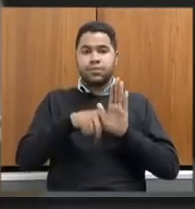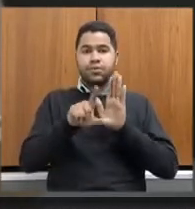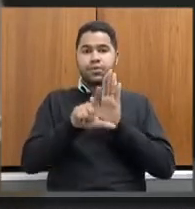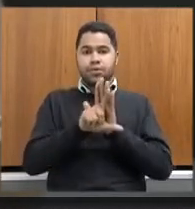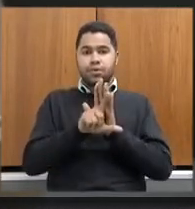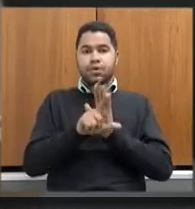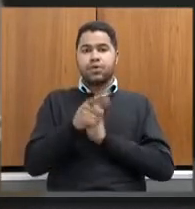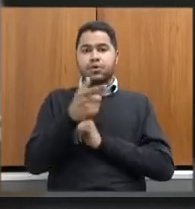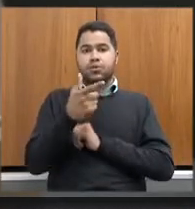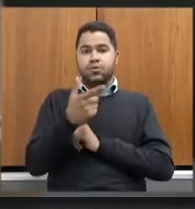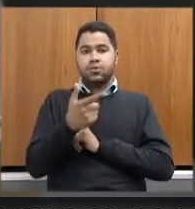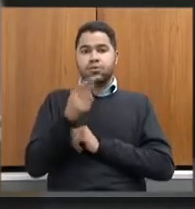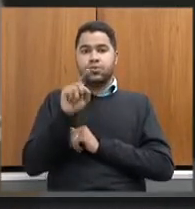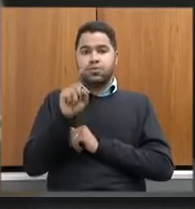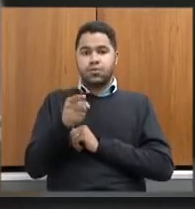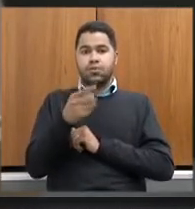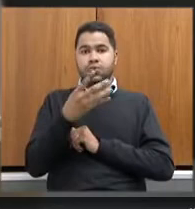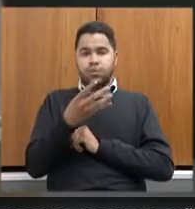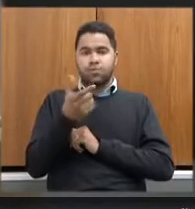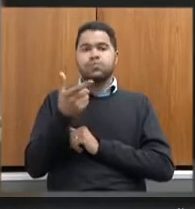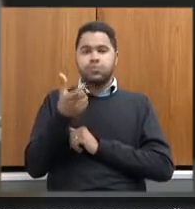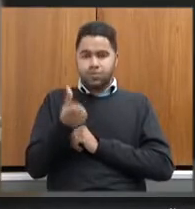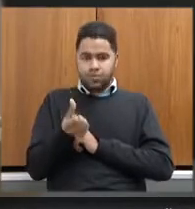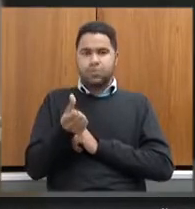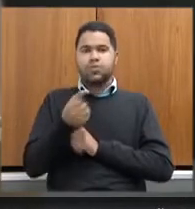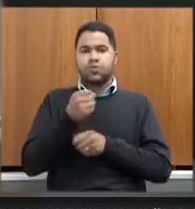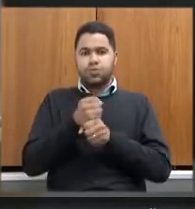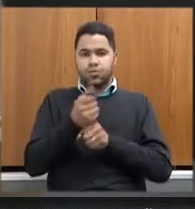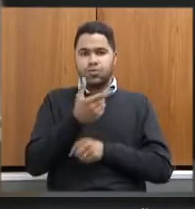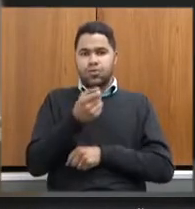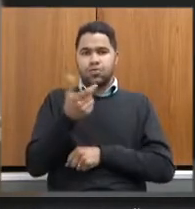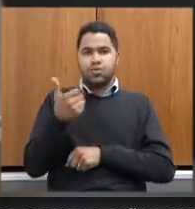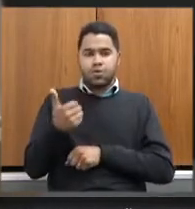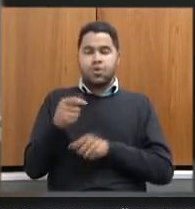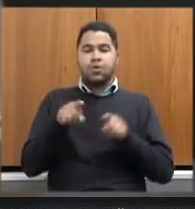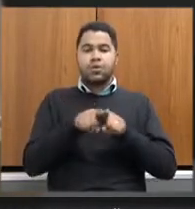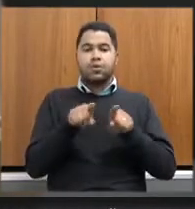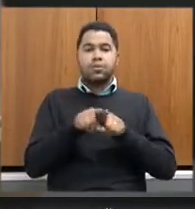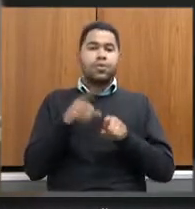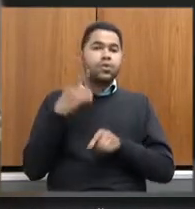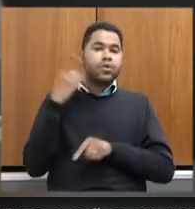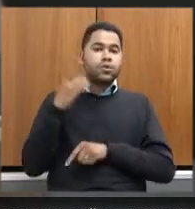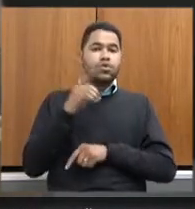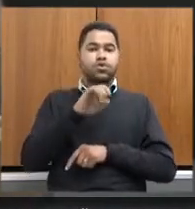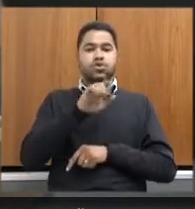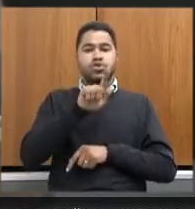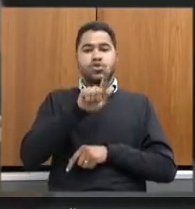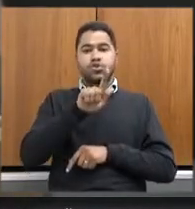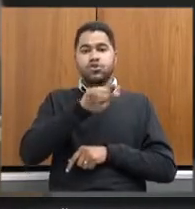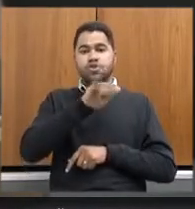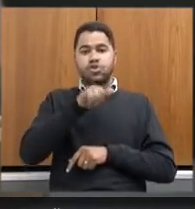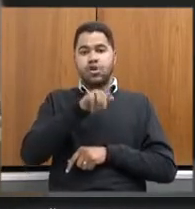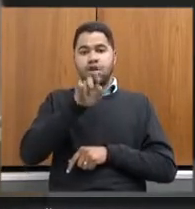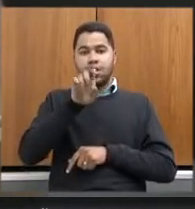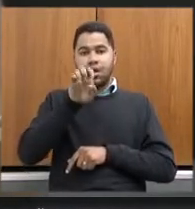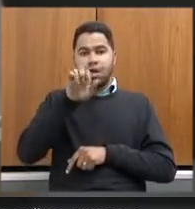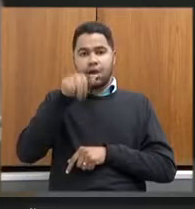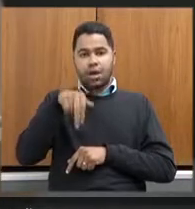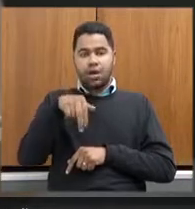lei 2496 2021 Deputado Doutor Jean Freire projeto de lei